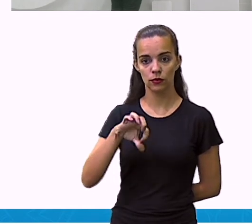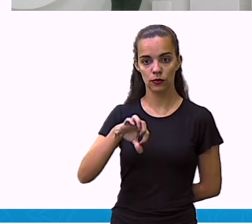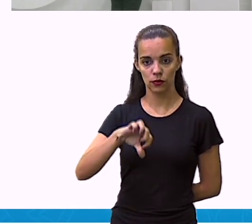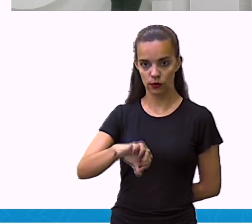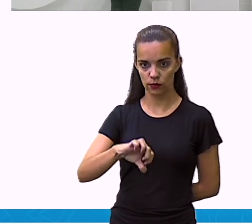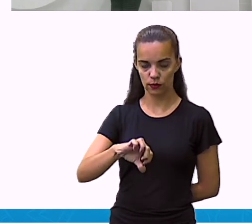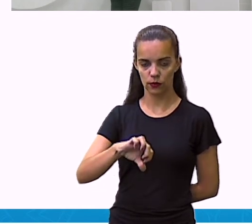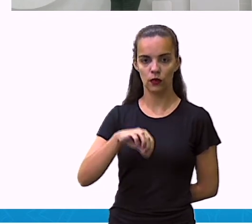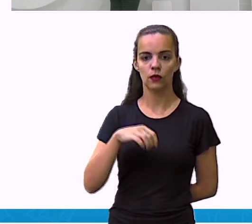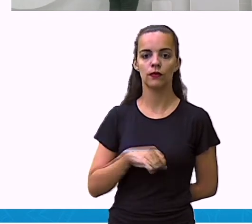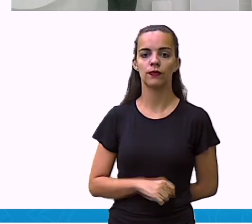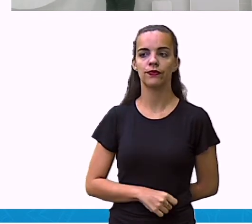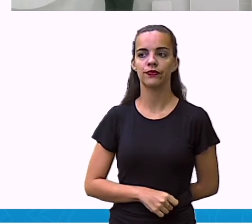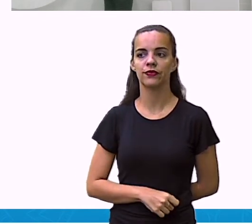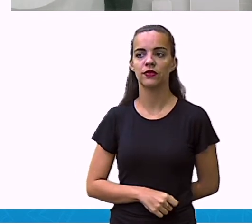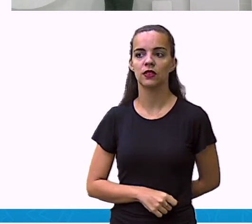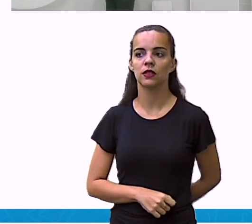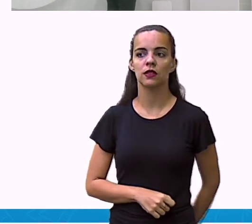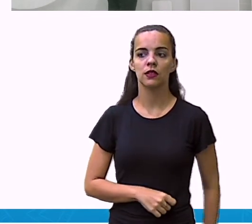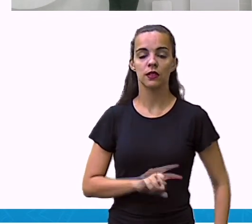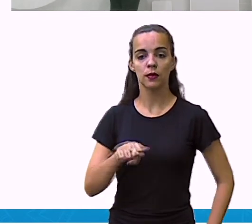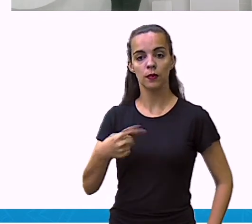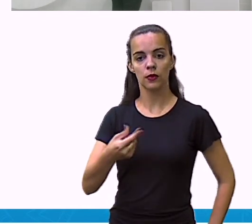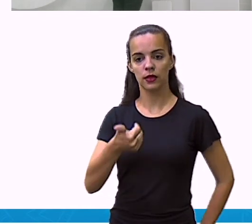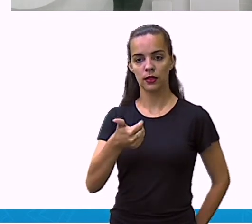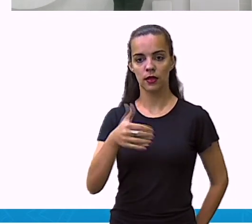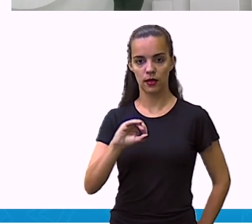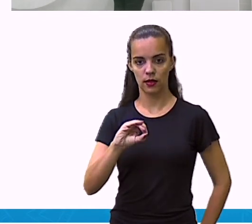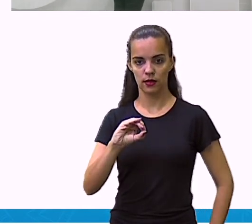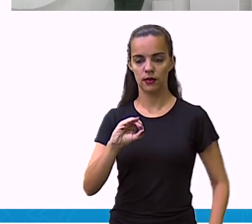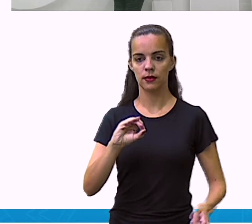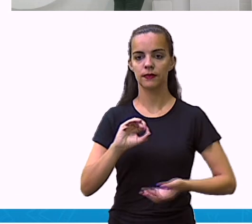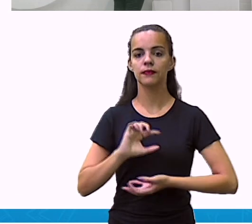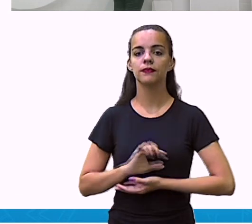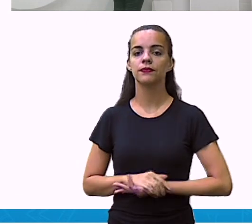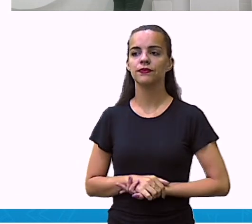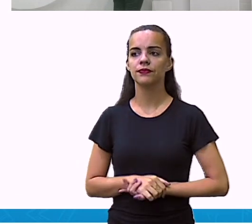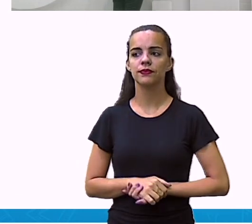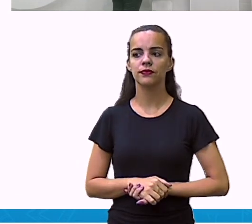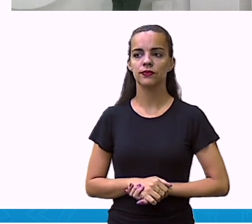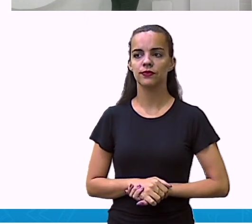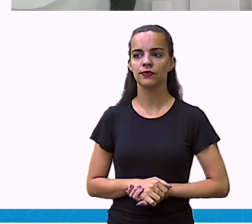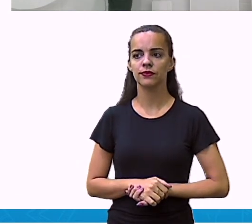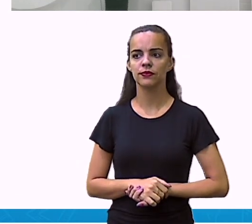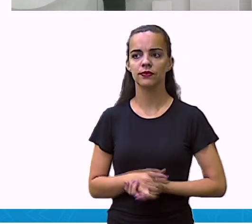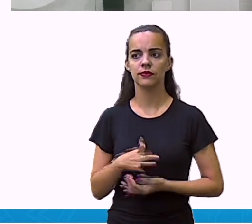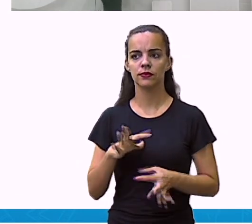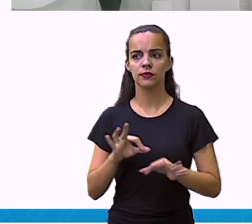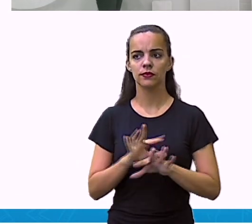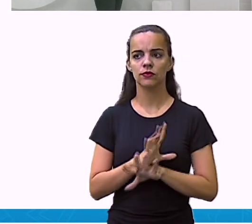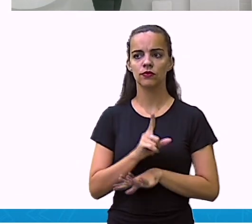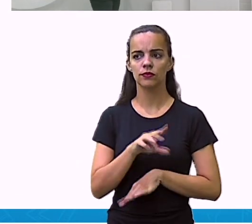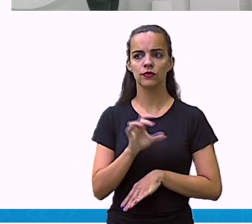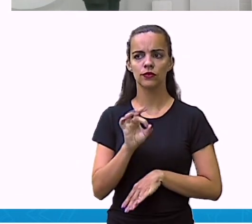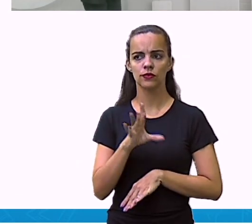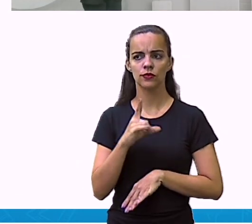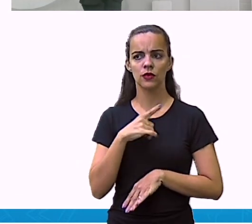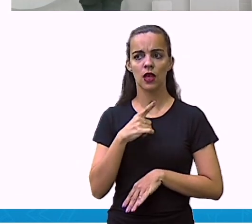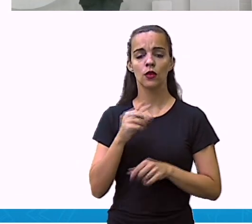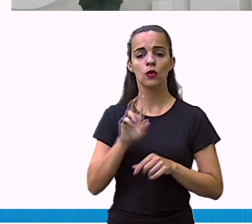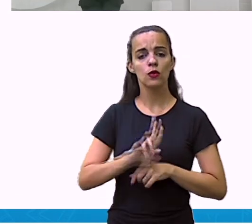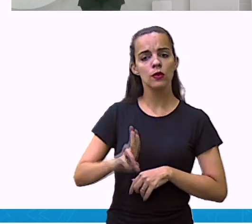9 e, por último, 10. Então, perceba que aqui os números